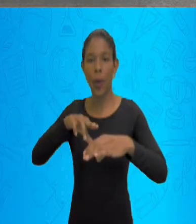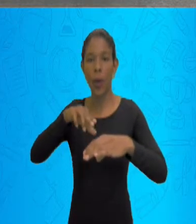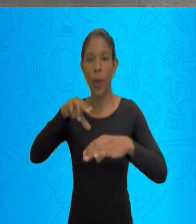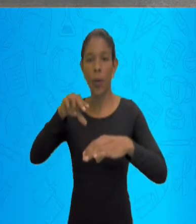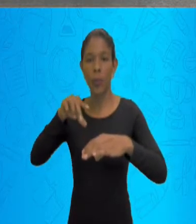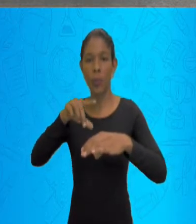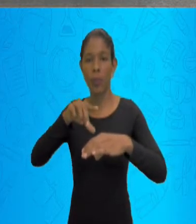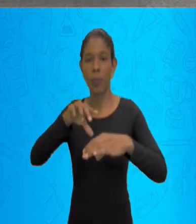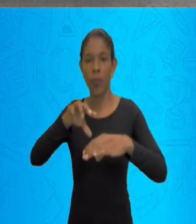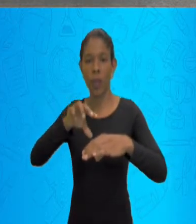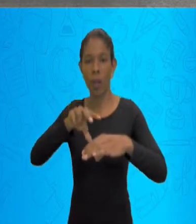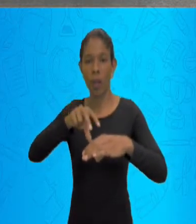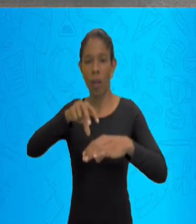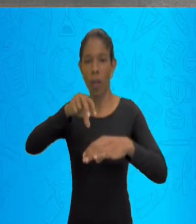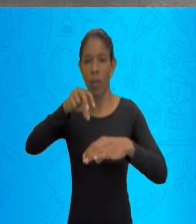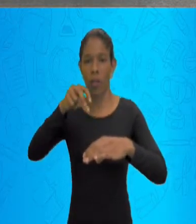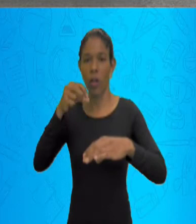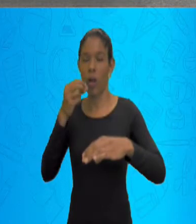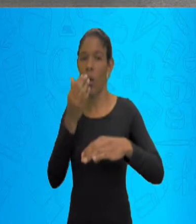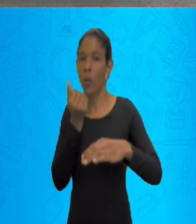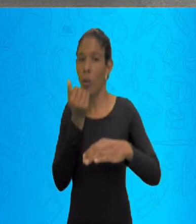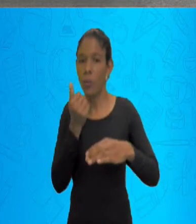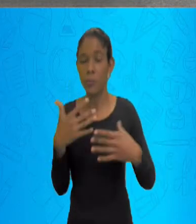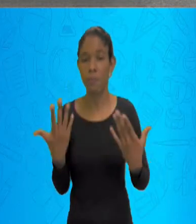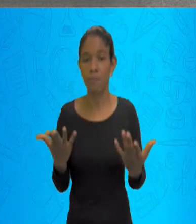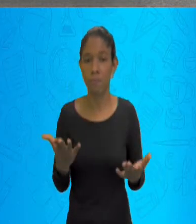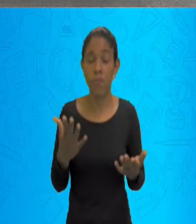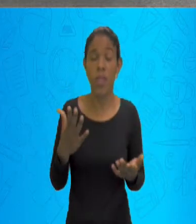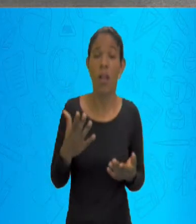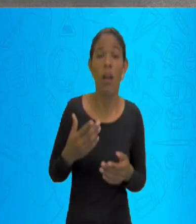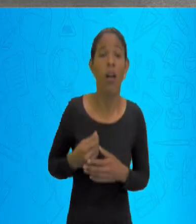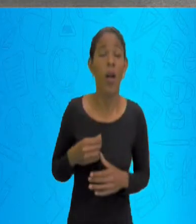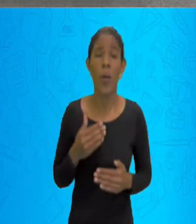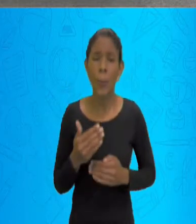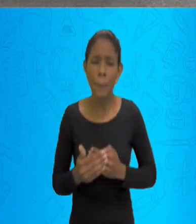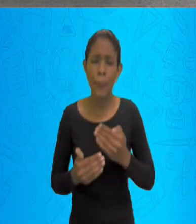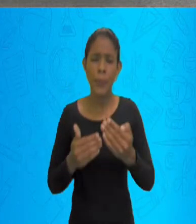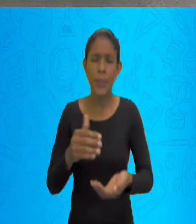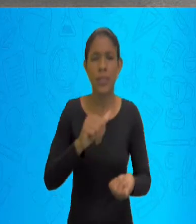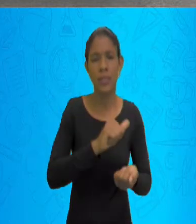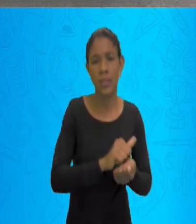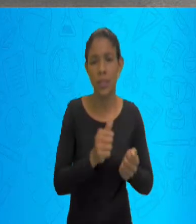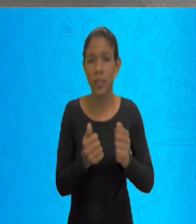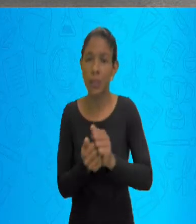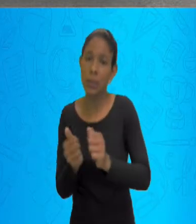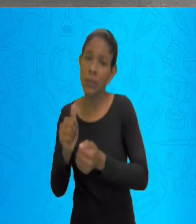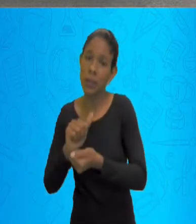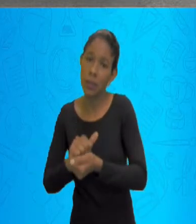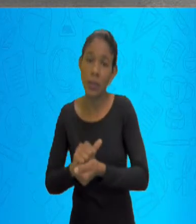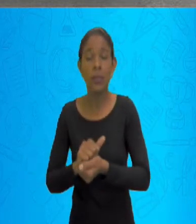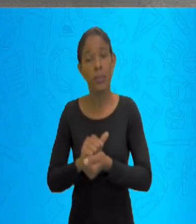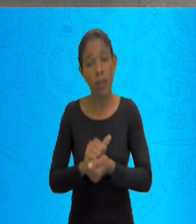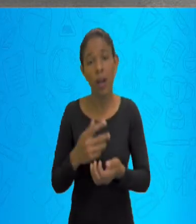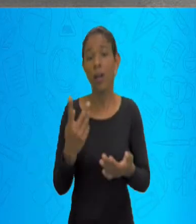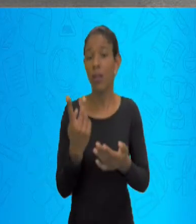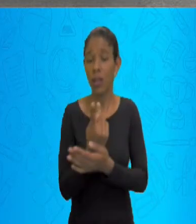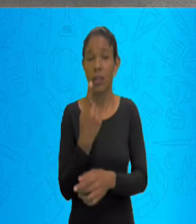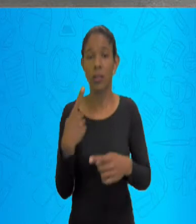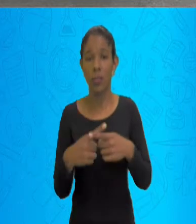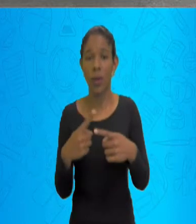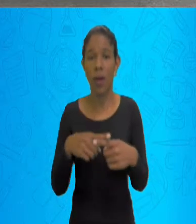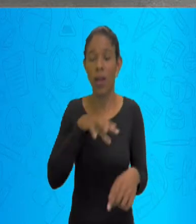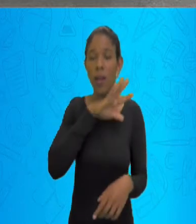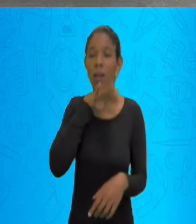Então, esse processo de adaptação, ele foi ocorrendo ao longo da necessidade desse animal, ou desse ser vivo.